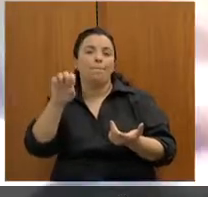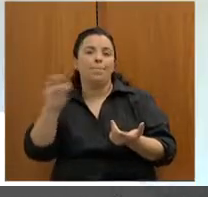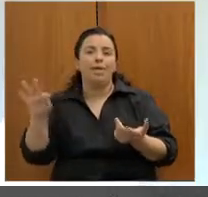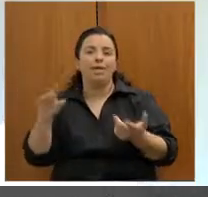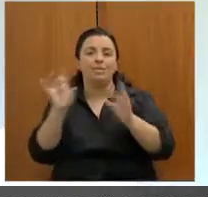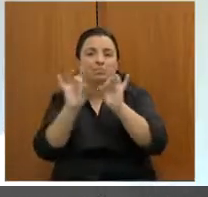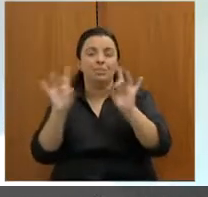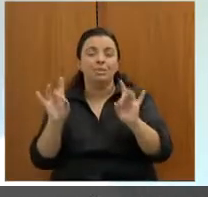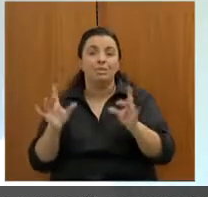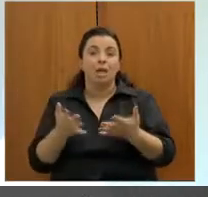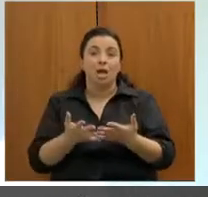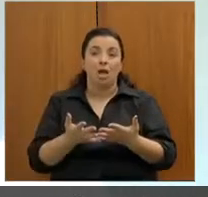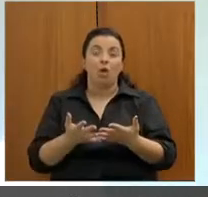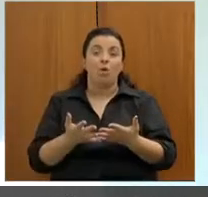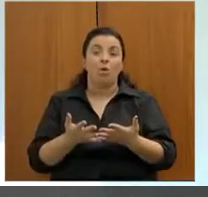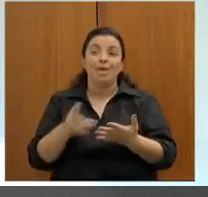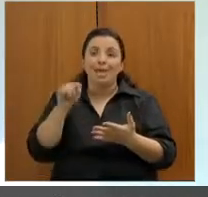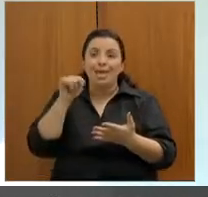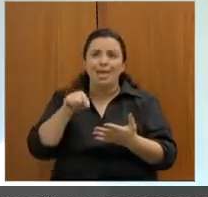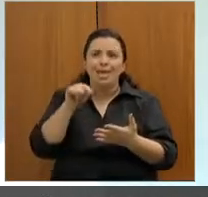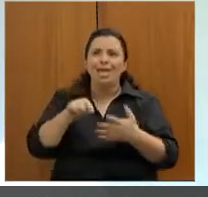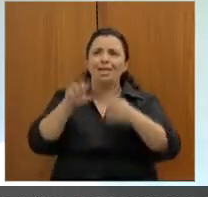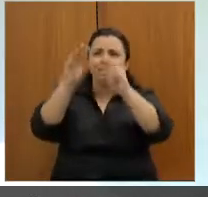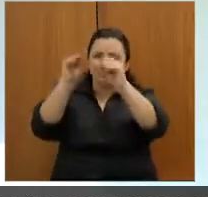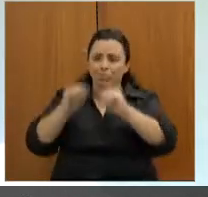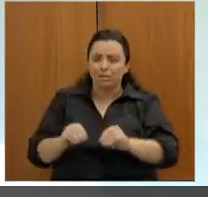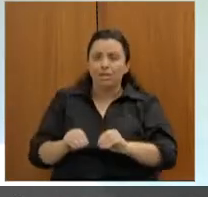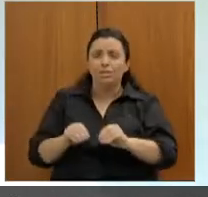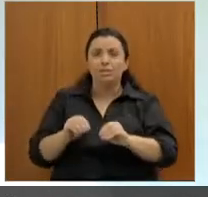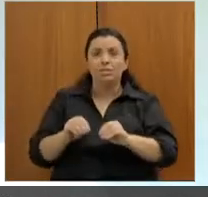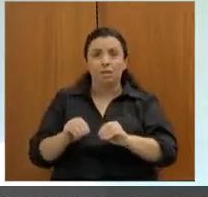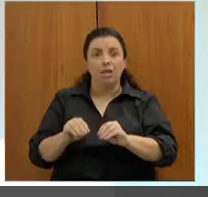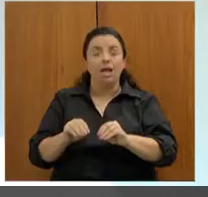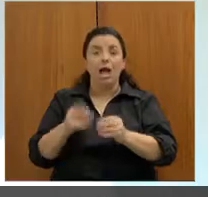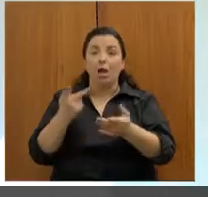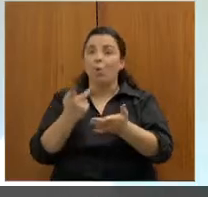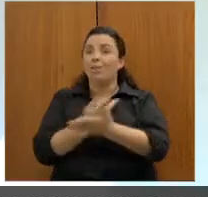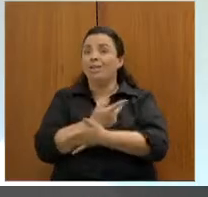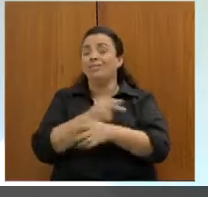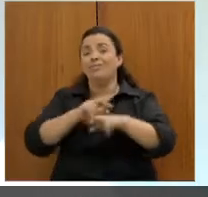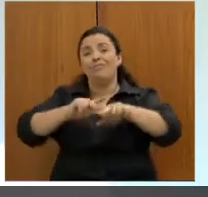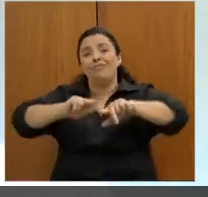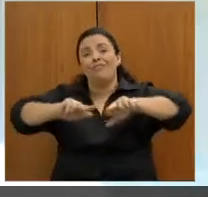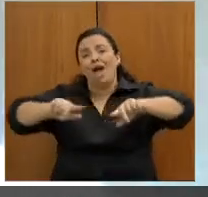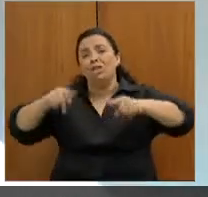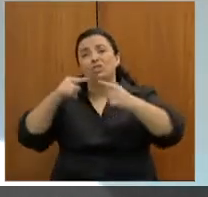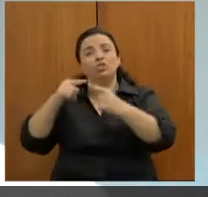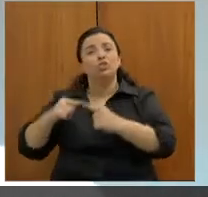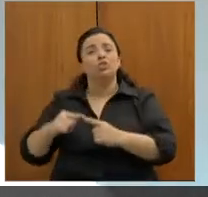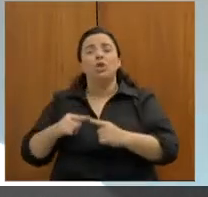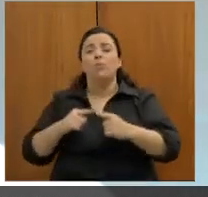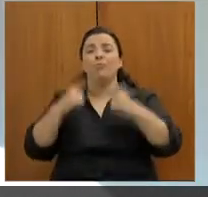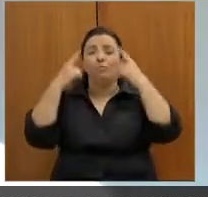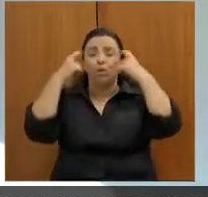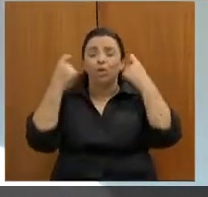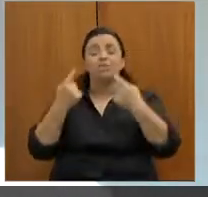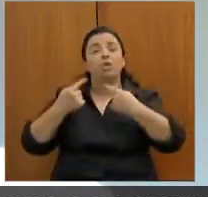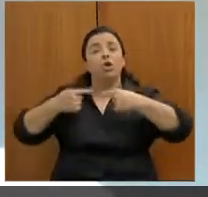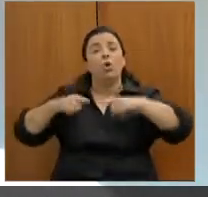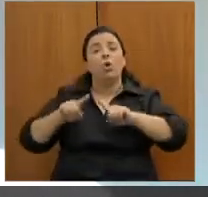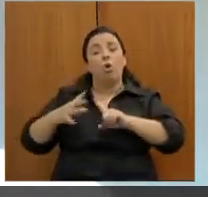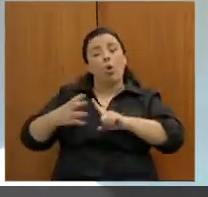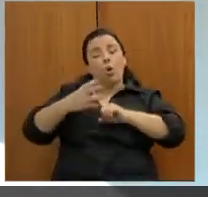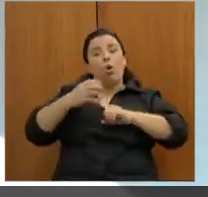imigração também provoca várias violento sobreviver é simples e sistema precisa